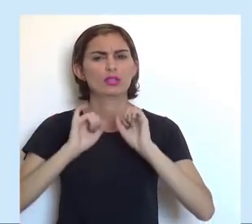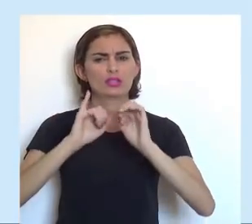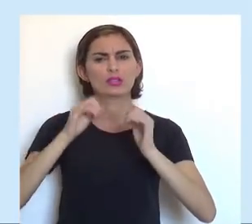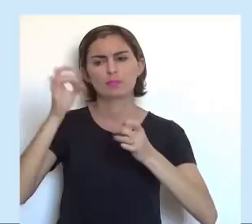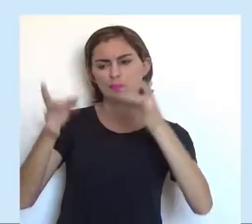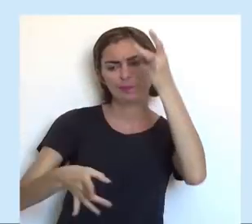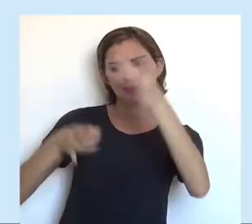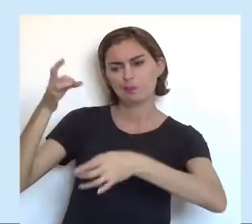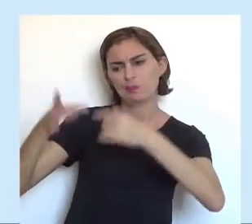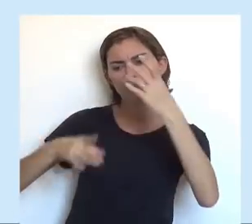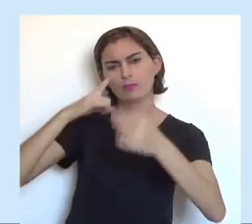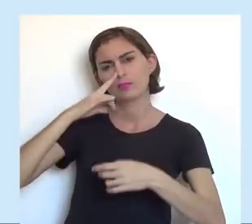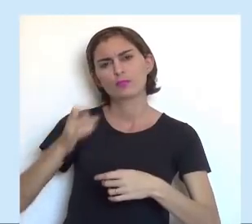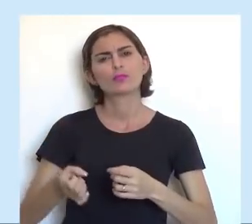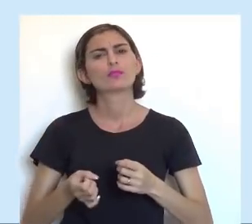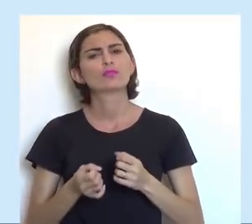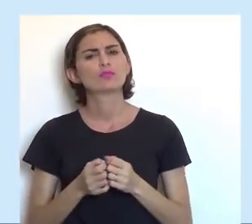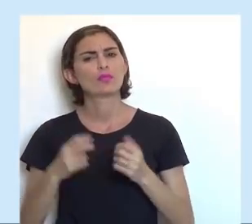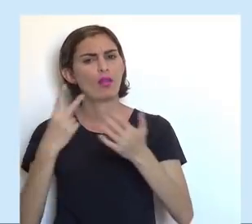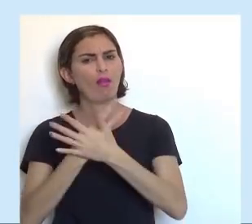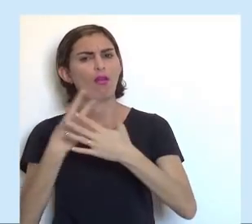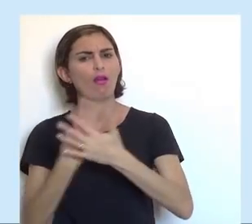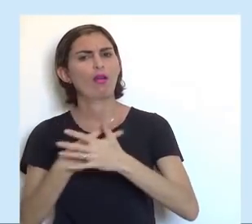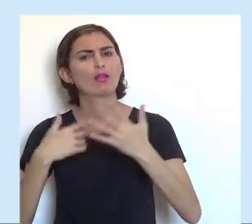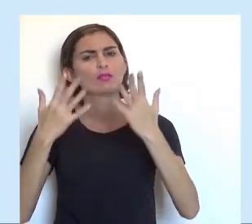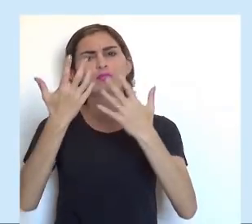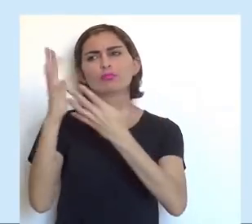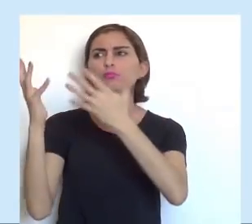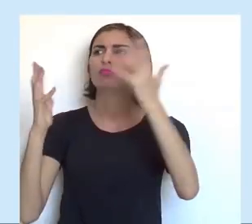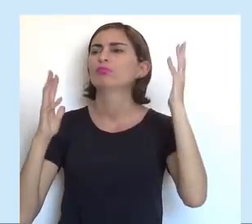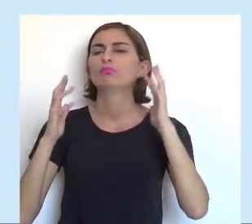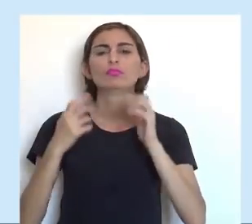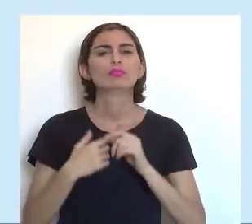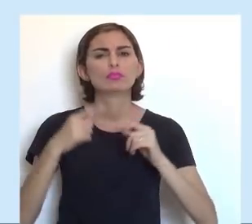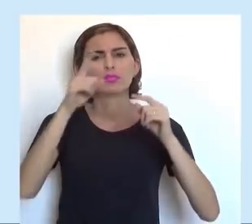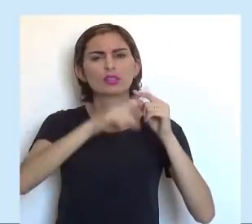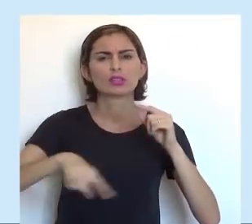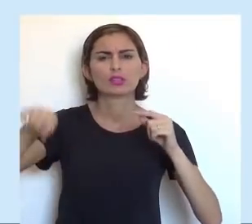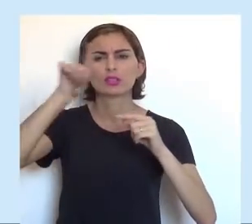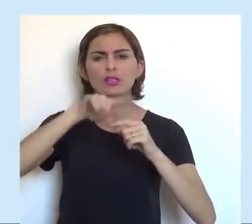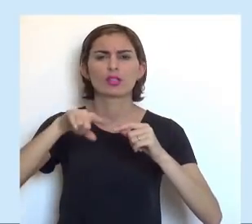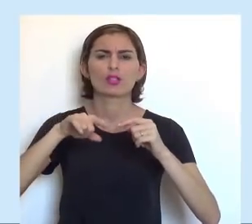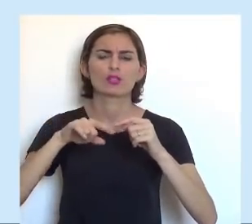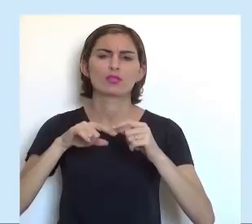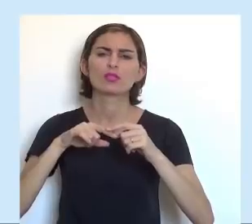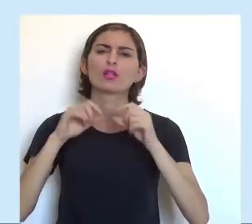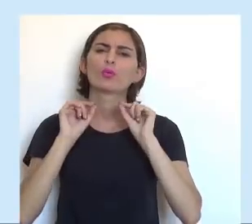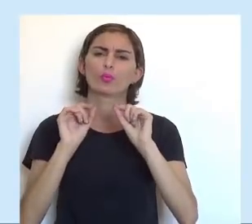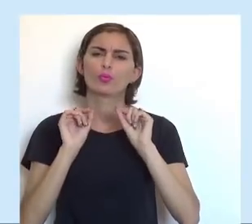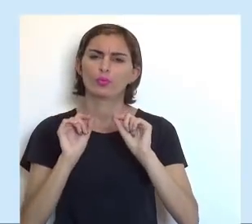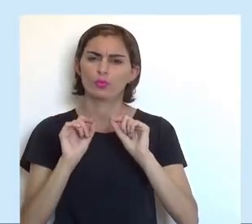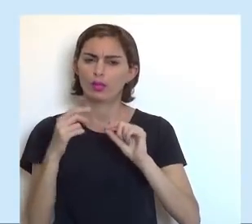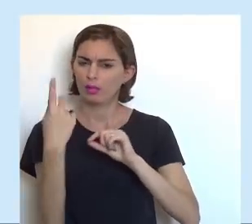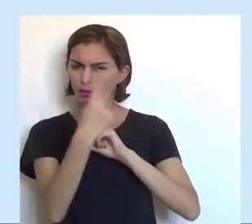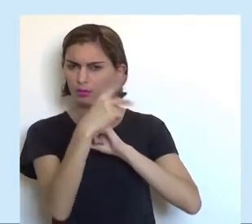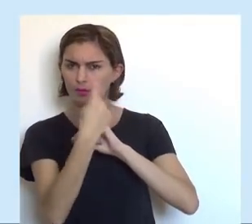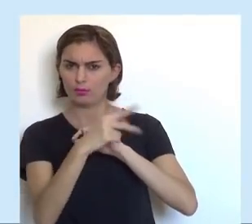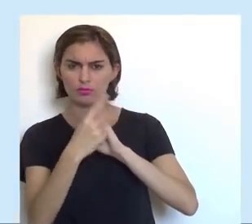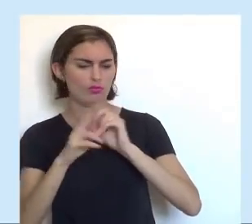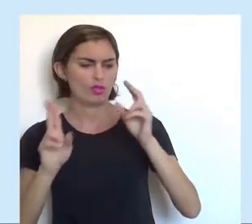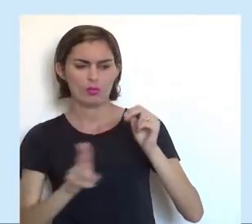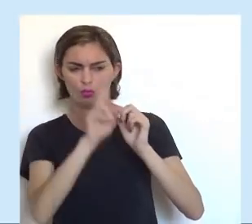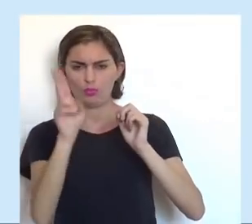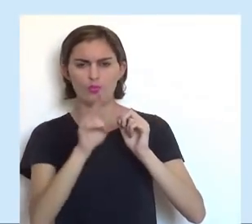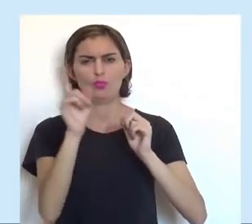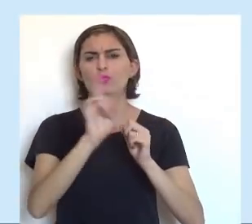colocados, descartados de formas inadequadas no meio ambiente? Os pneus inservíveis, esses que